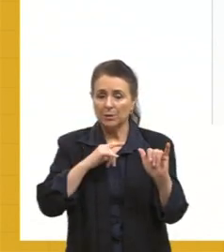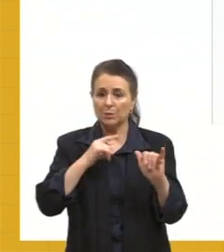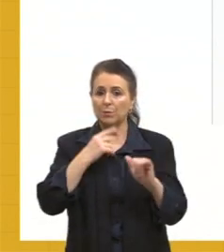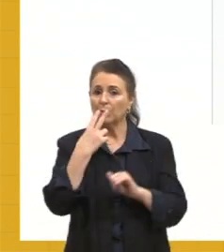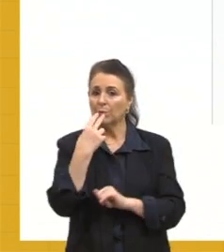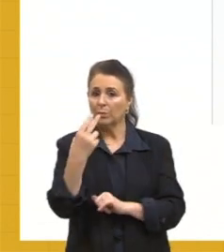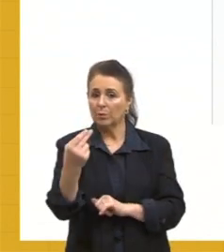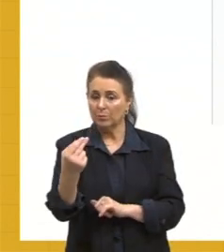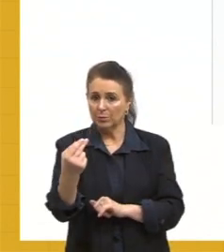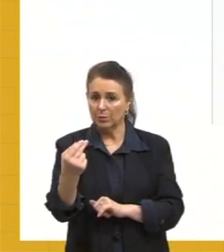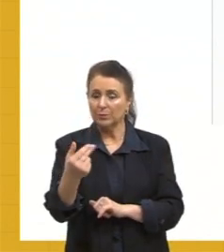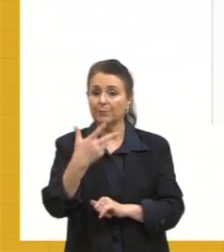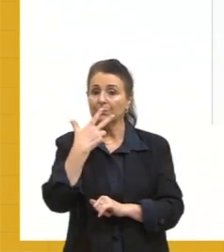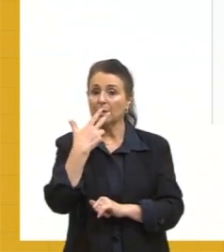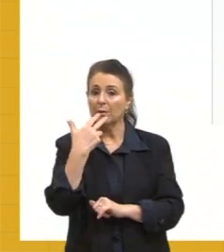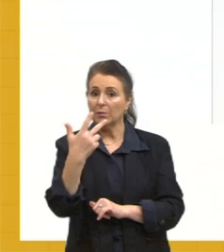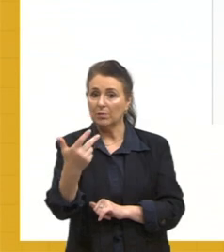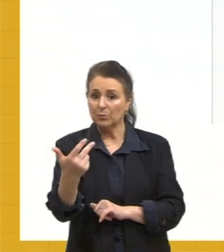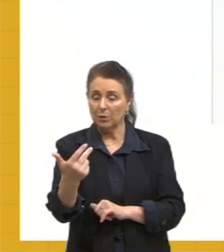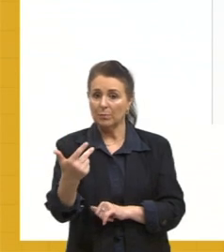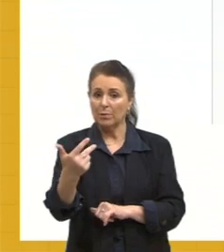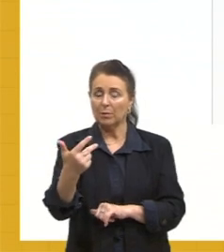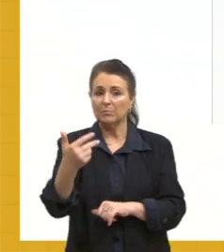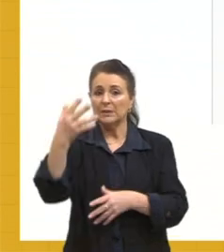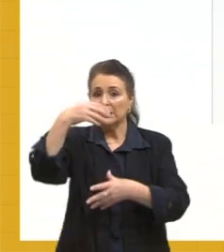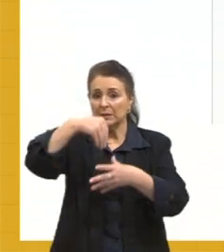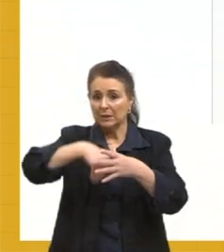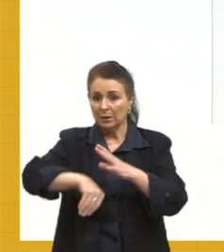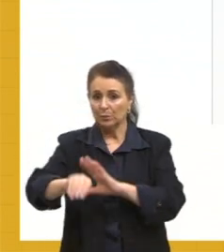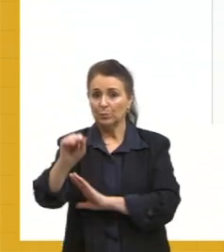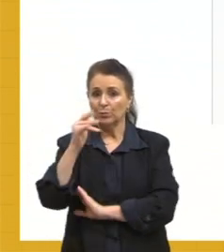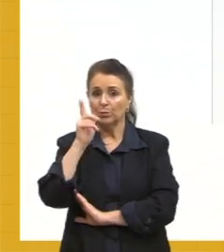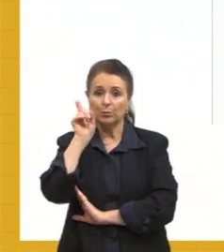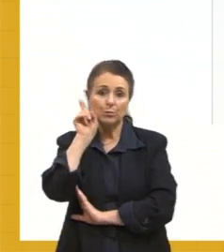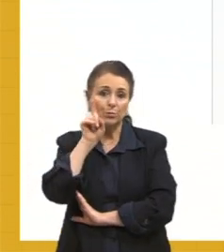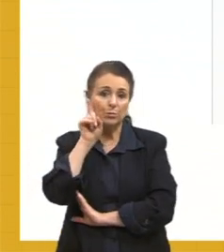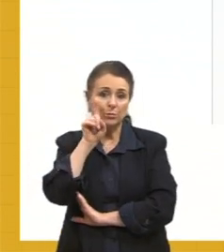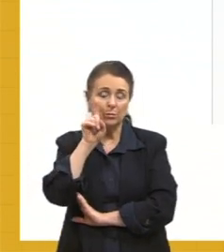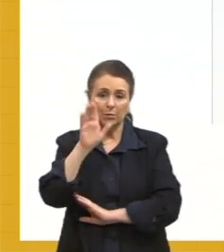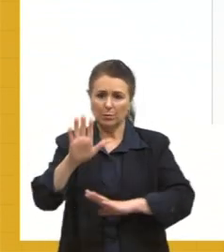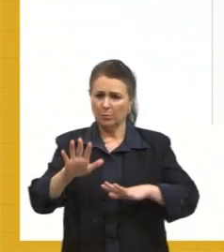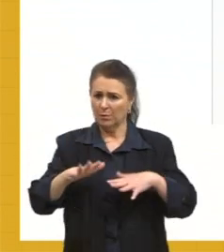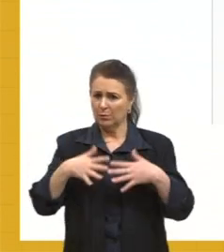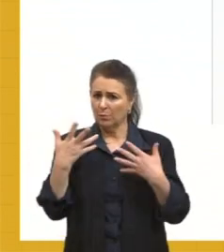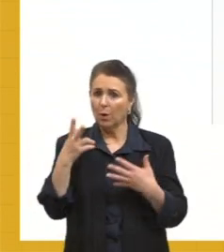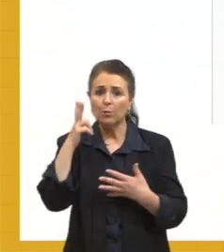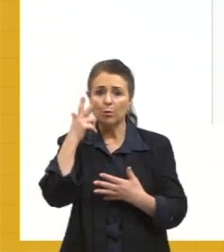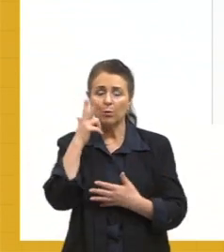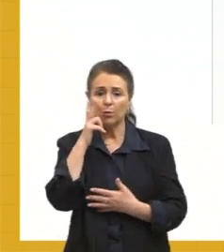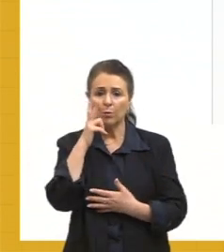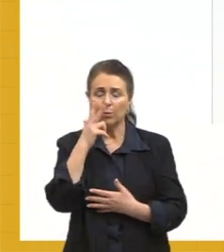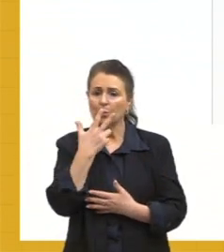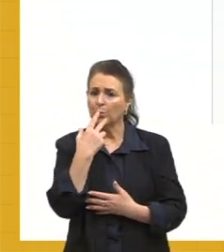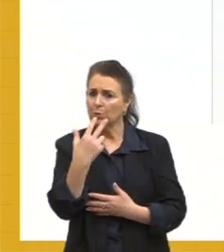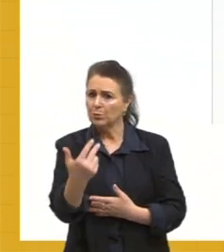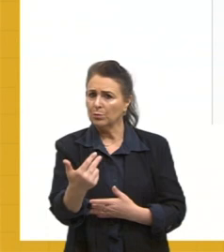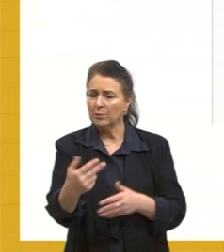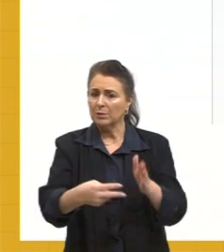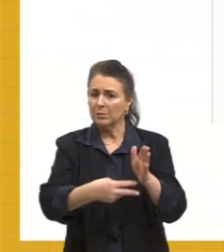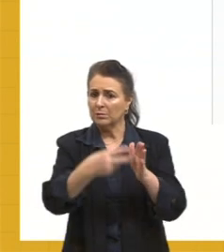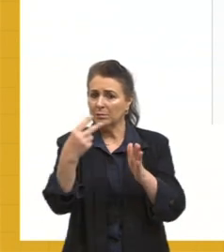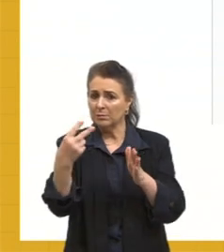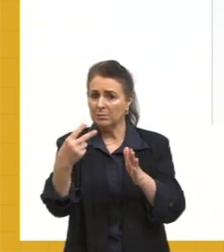é o idioma preponderante dentro dos Estados Unidos certo mas quando a gente vamos que tá em segundo lugar é o